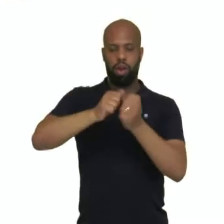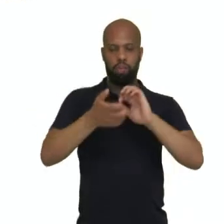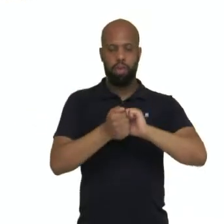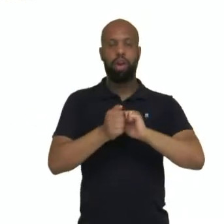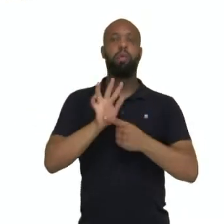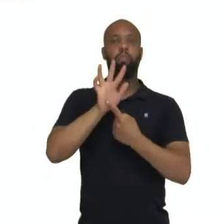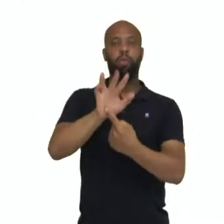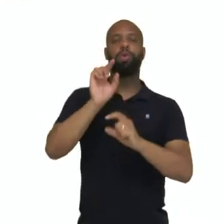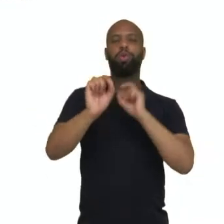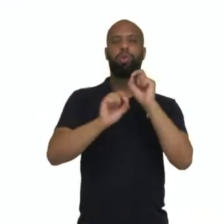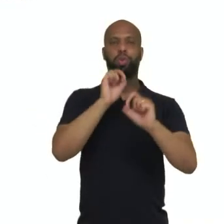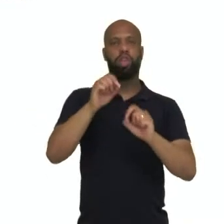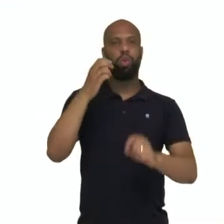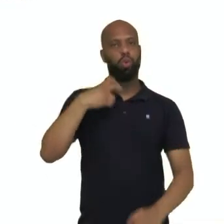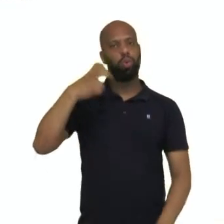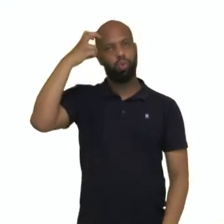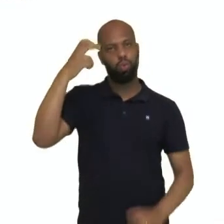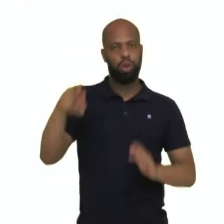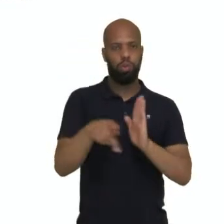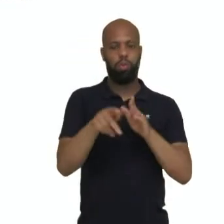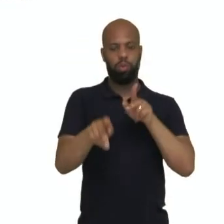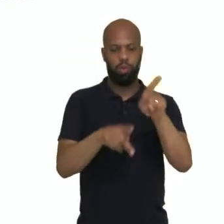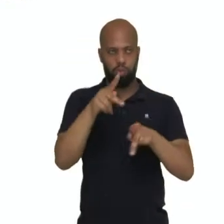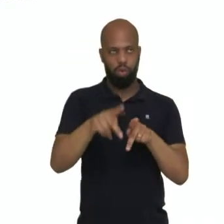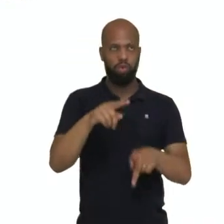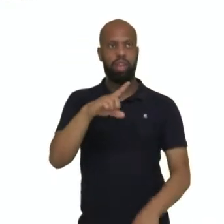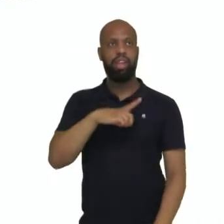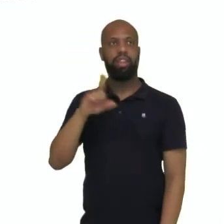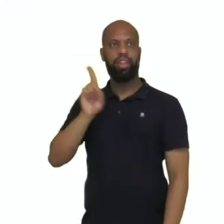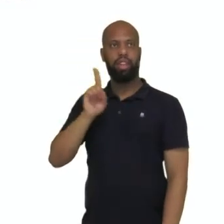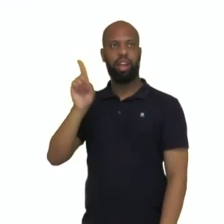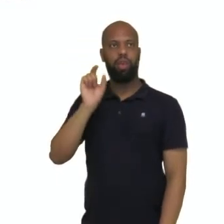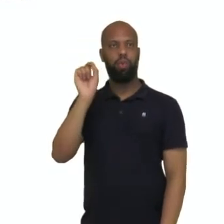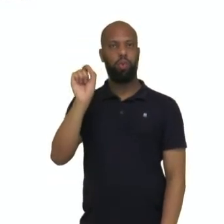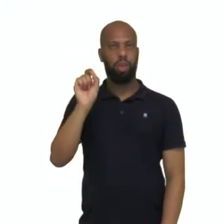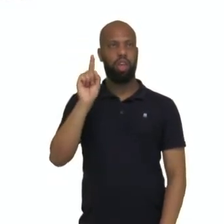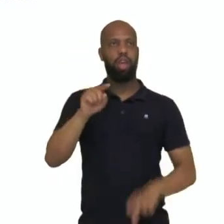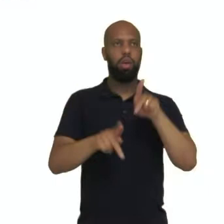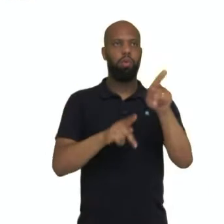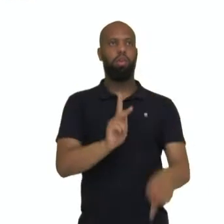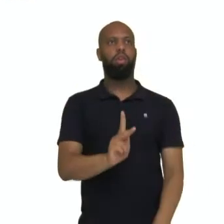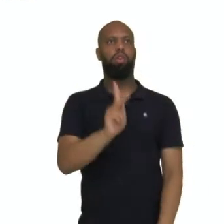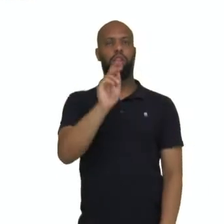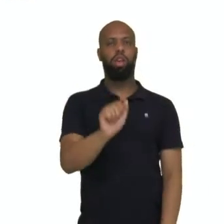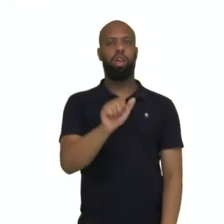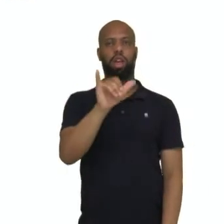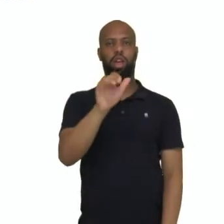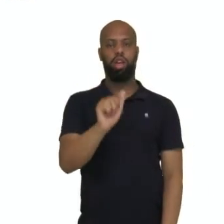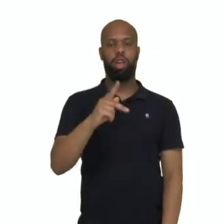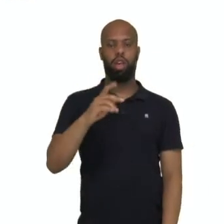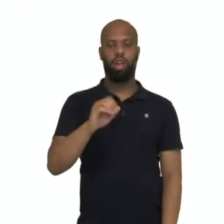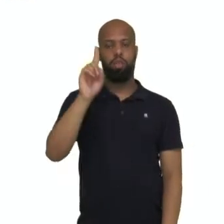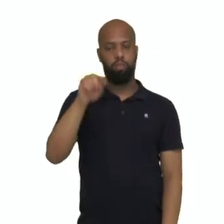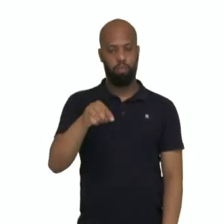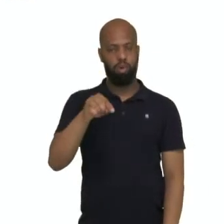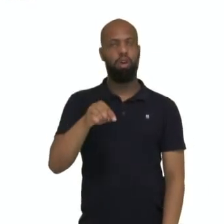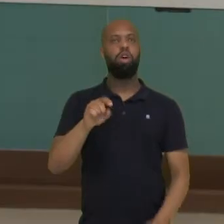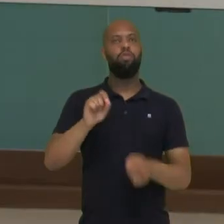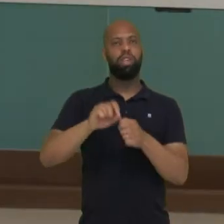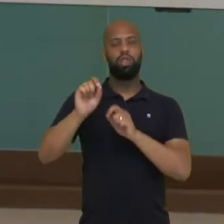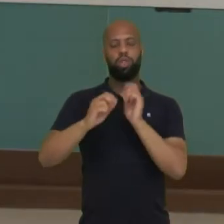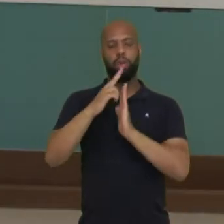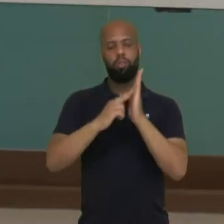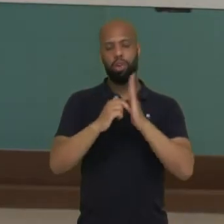símbolos da cultura nativa. Aqui temos o indígena Kayapó fazendo pinturas corporais, então com grafismo, com uma